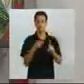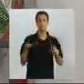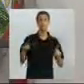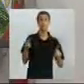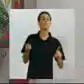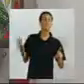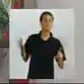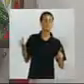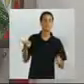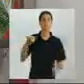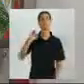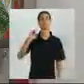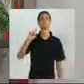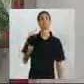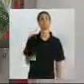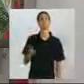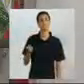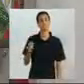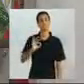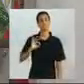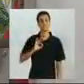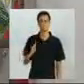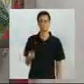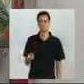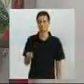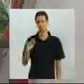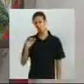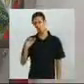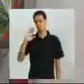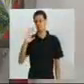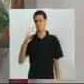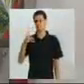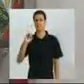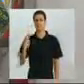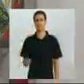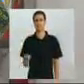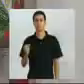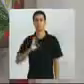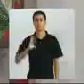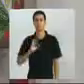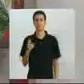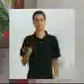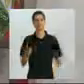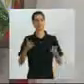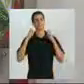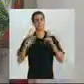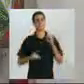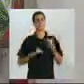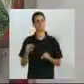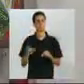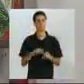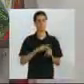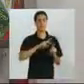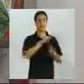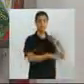somente 10 mil PMs, portanto cerca de 10 mil, pouco mais de 10 mil, portanto o vereador Fábio Fiedler. Com o dobro de